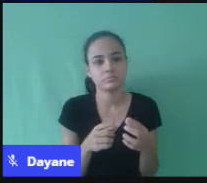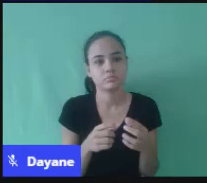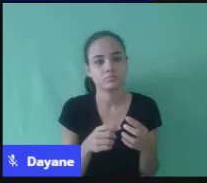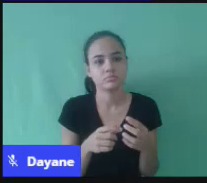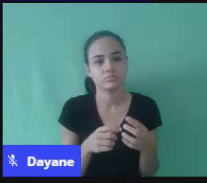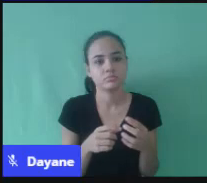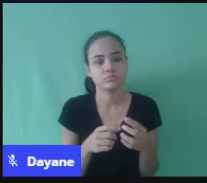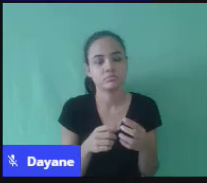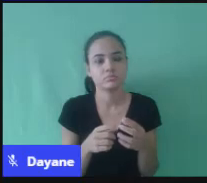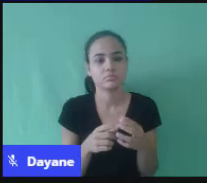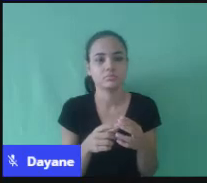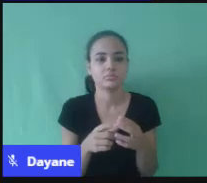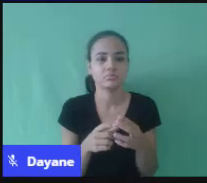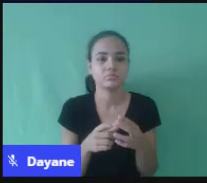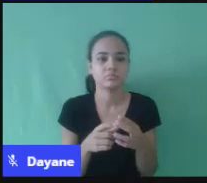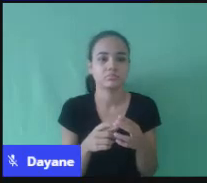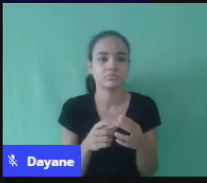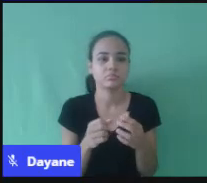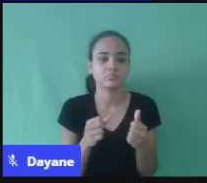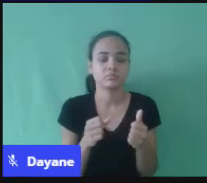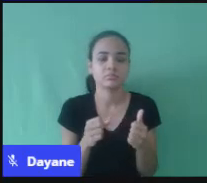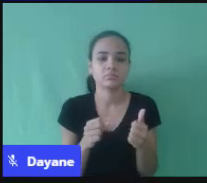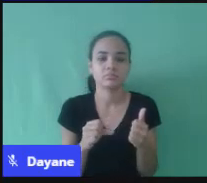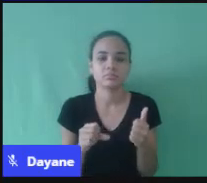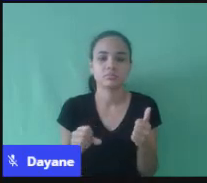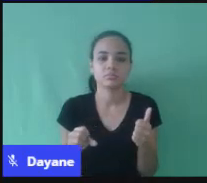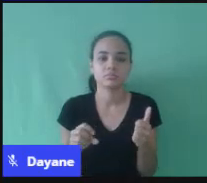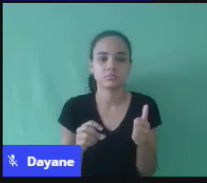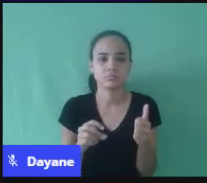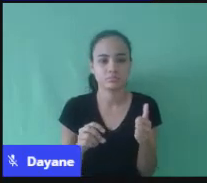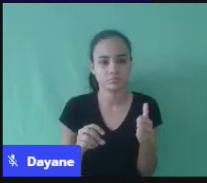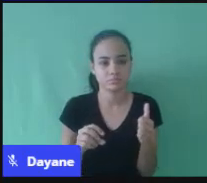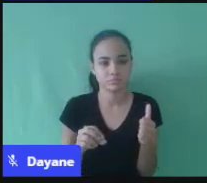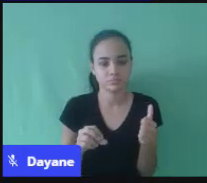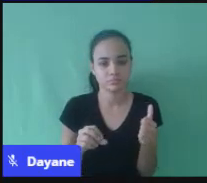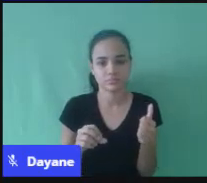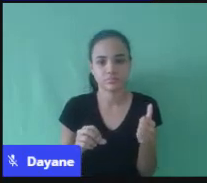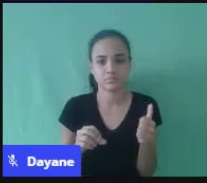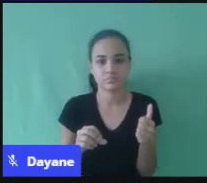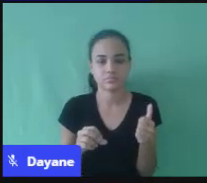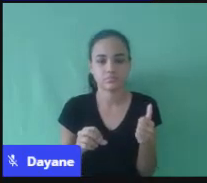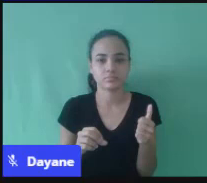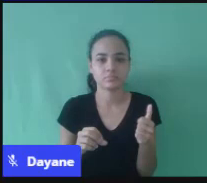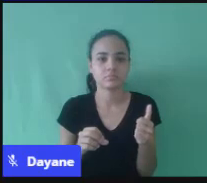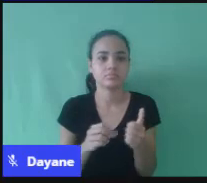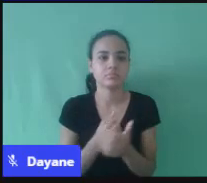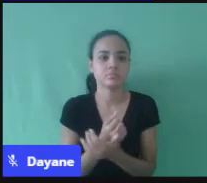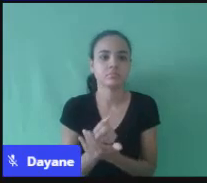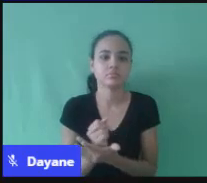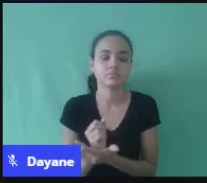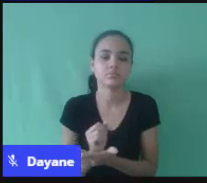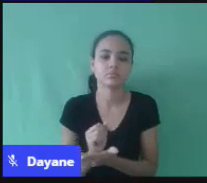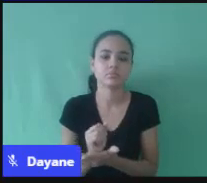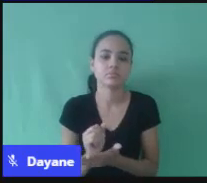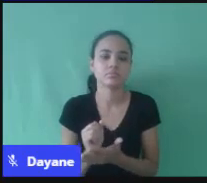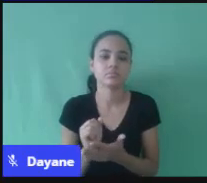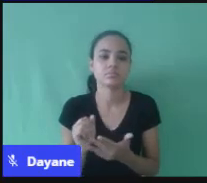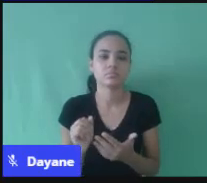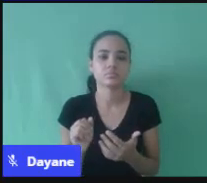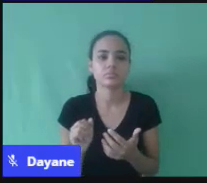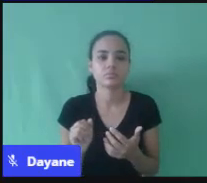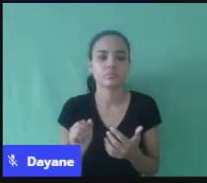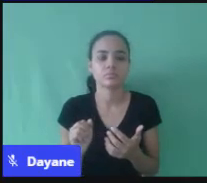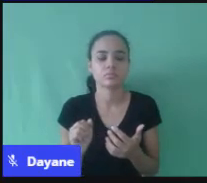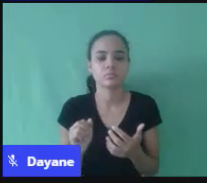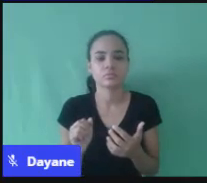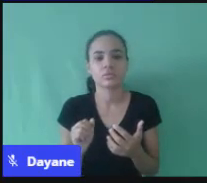o híbrido, educação híbrida. A educação é híbrida também porque